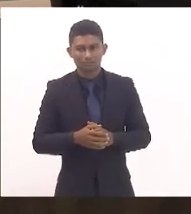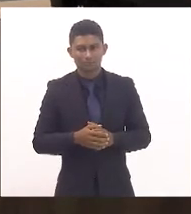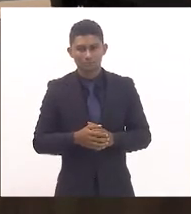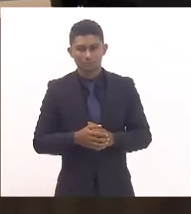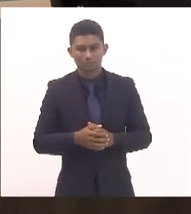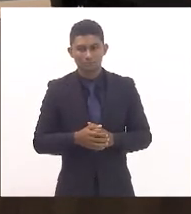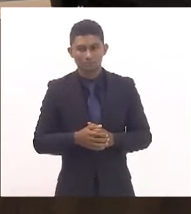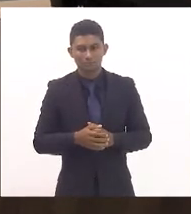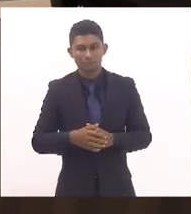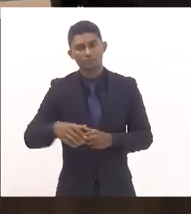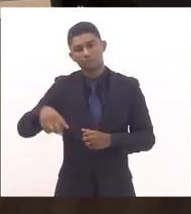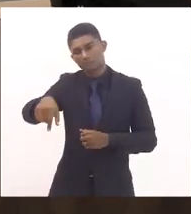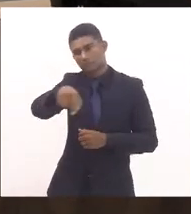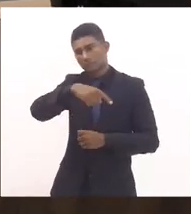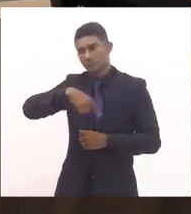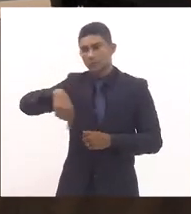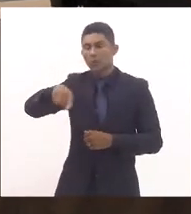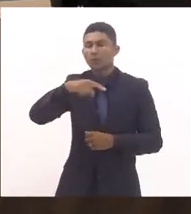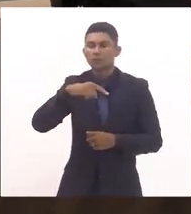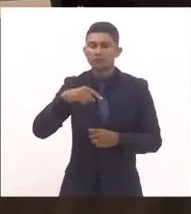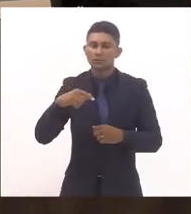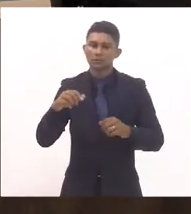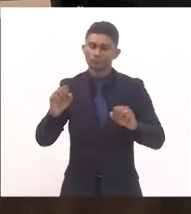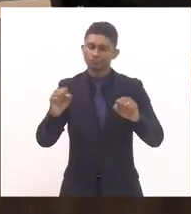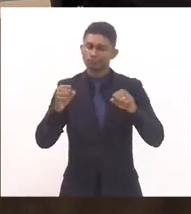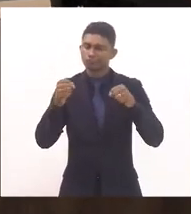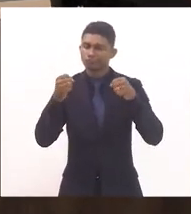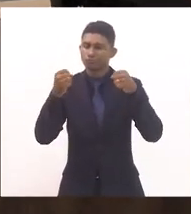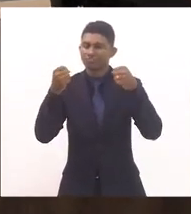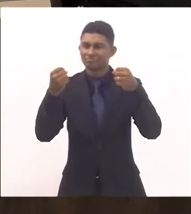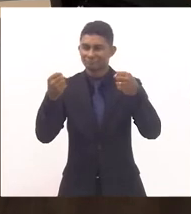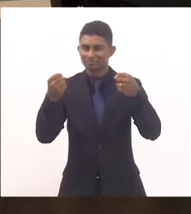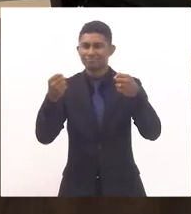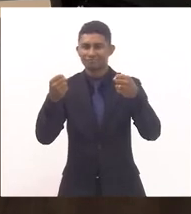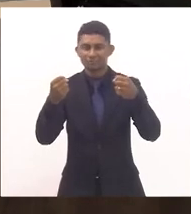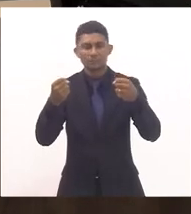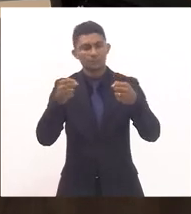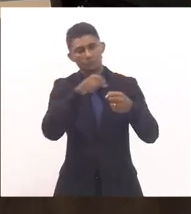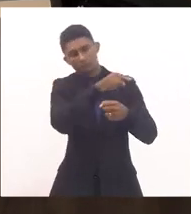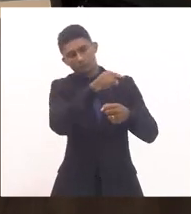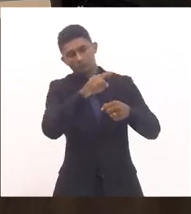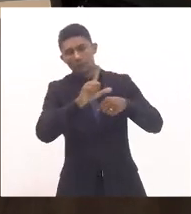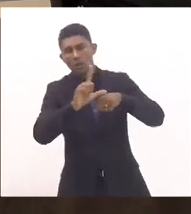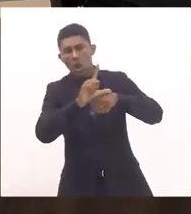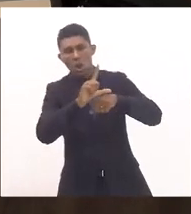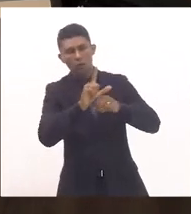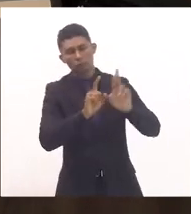que nós temos com os comerciantes